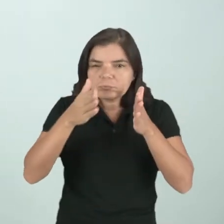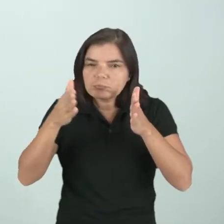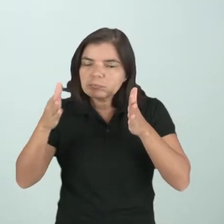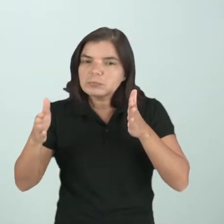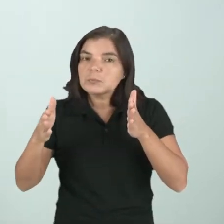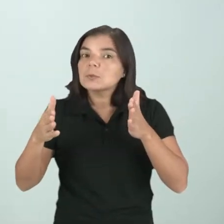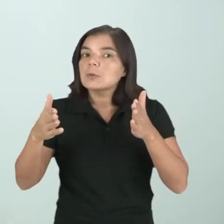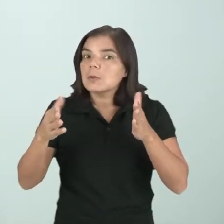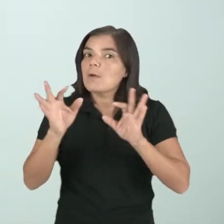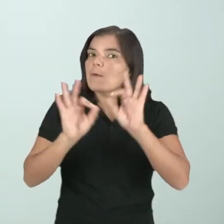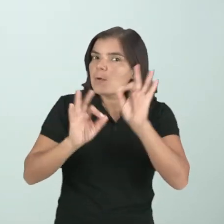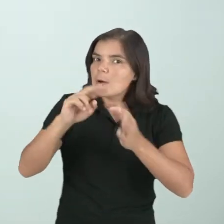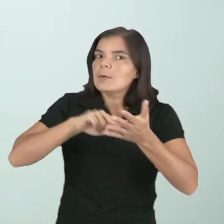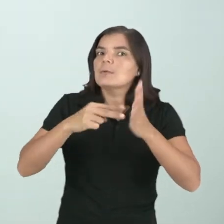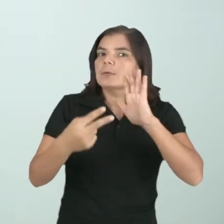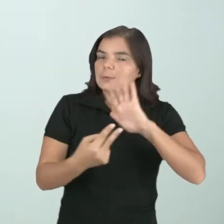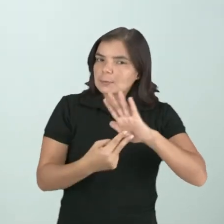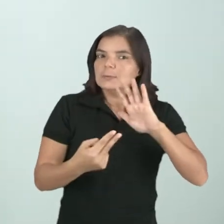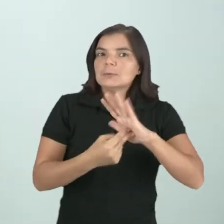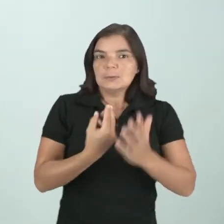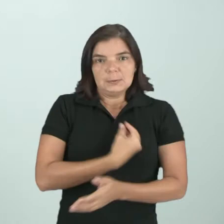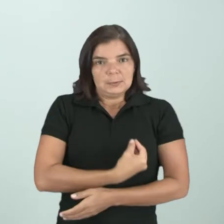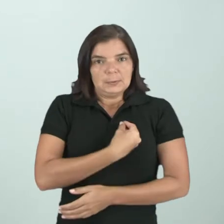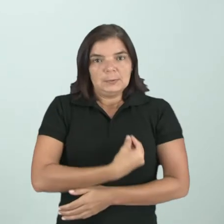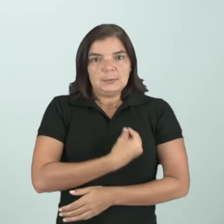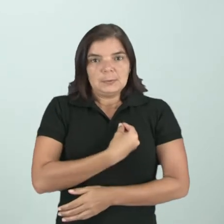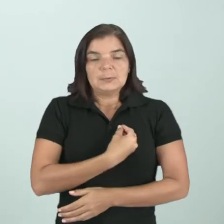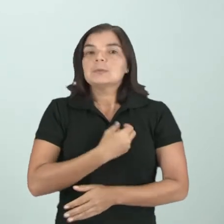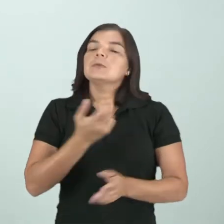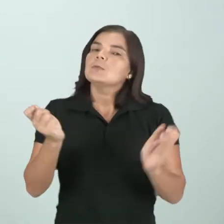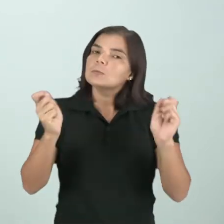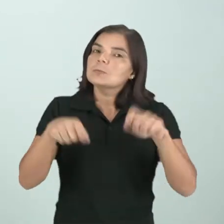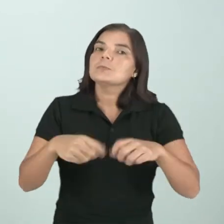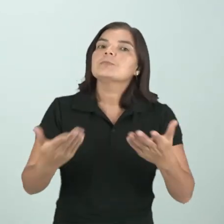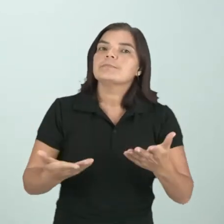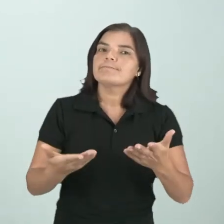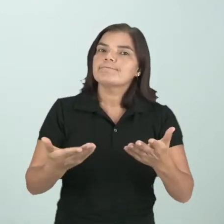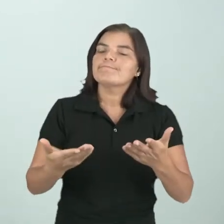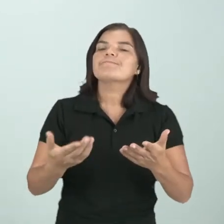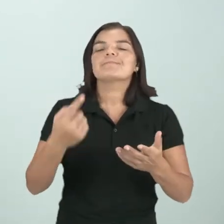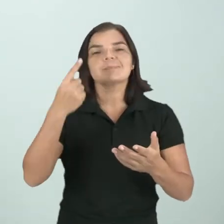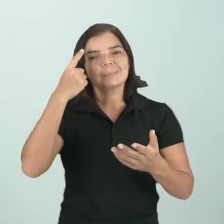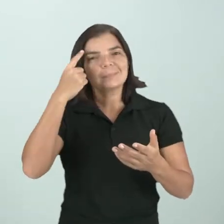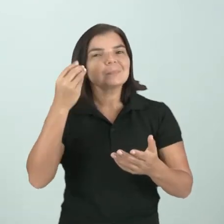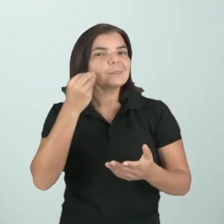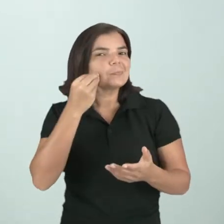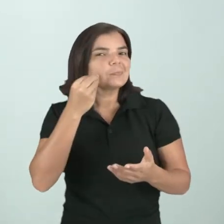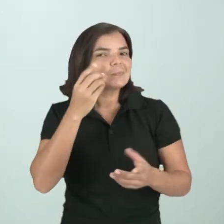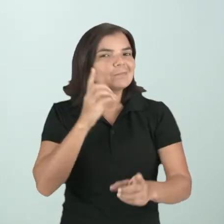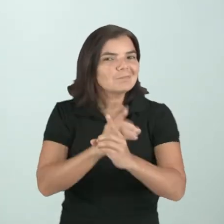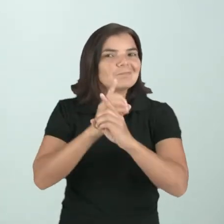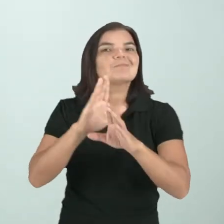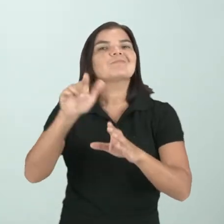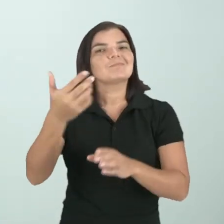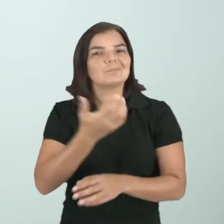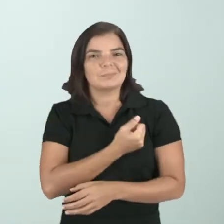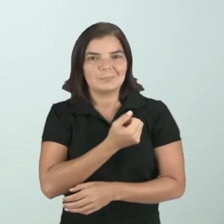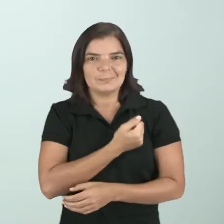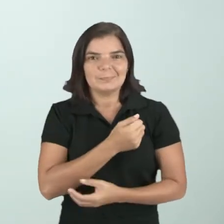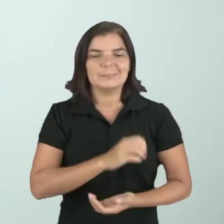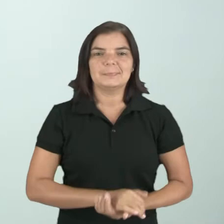aquele padrão fazer sentido para os elementos que estão presentes e você poder estimar, né, tentar descobrir quem são os próximos